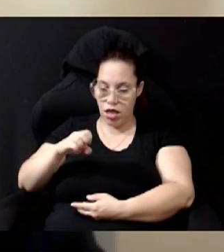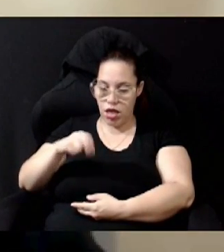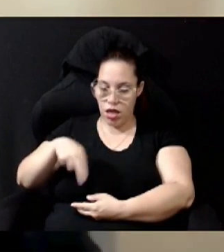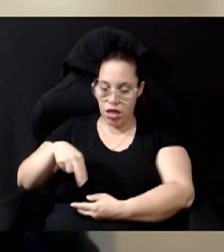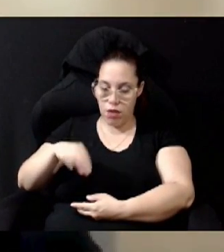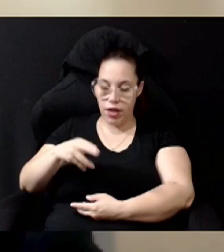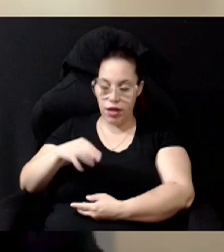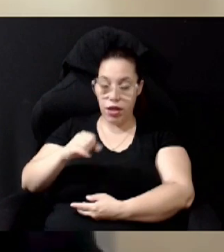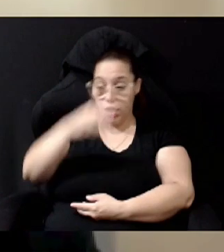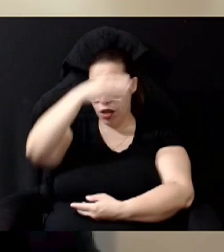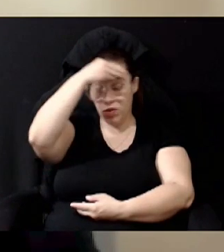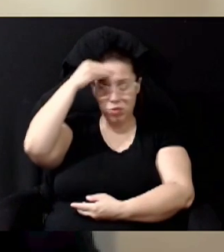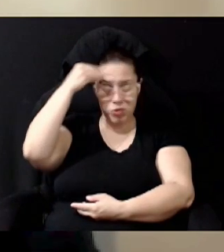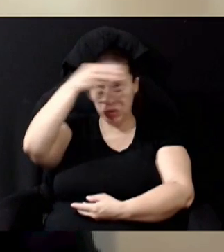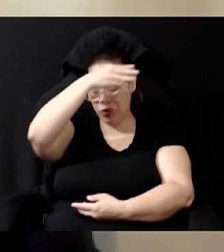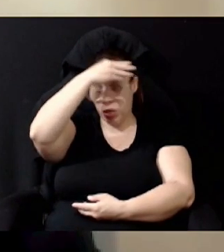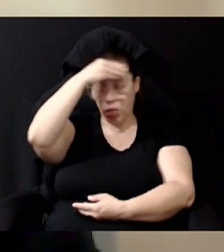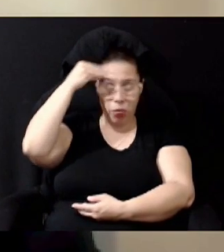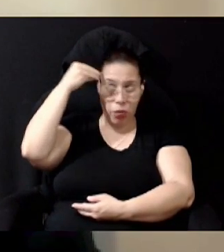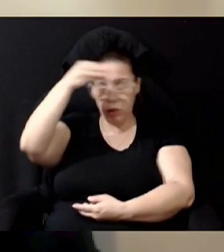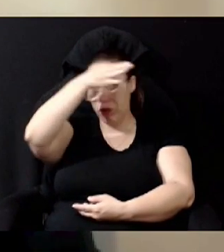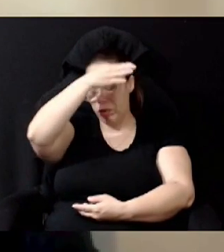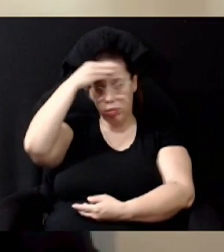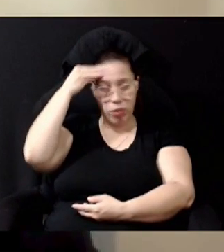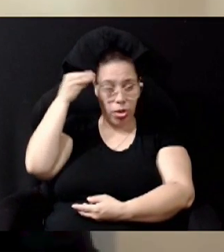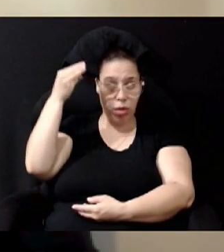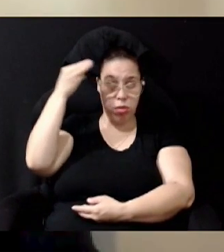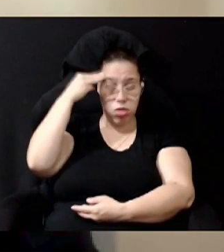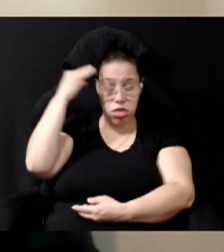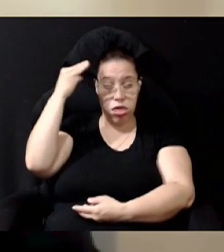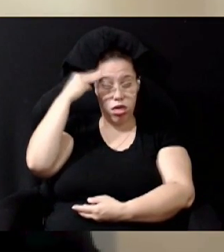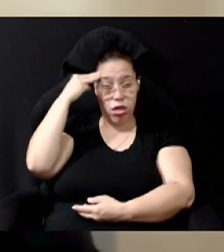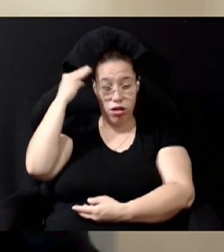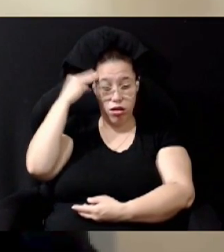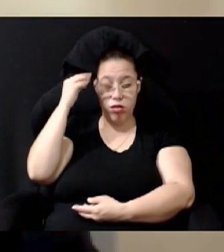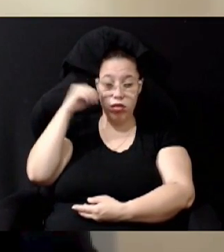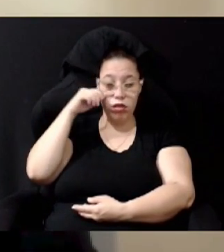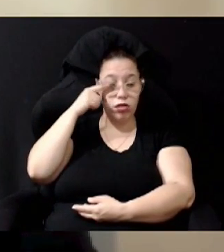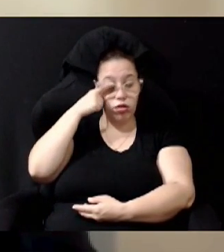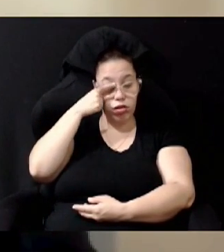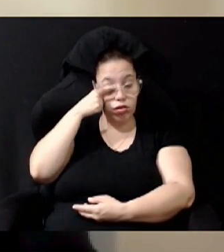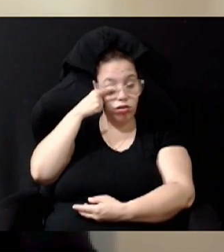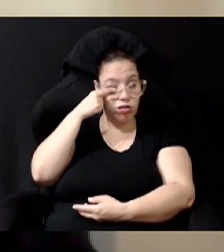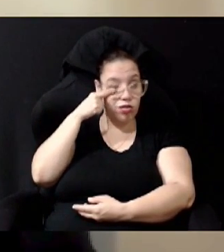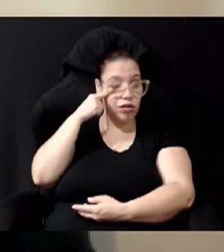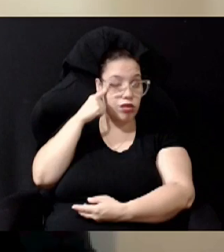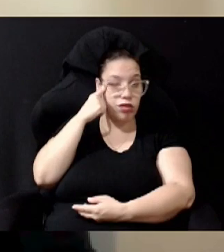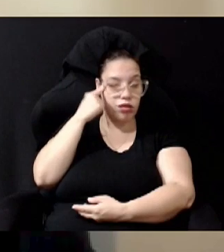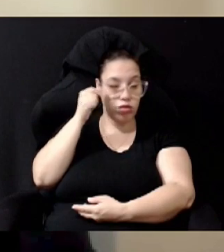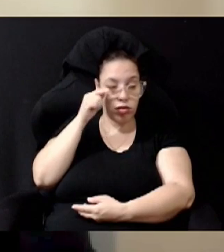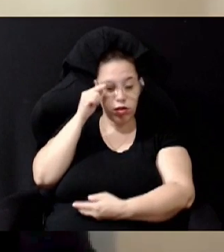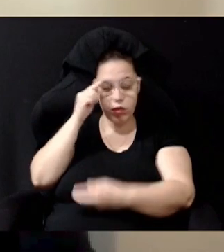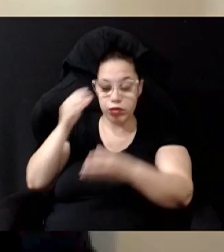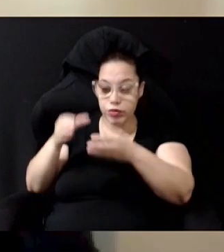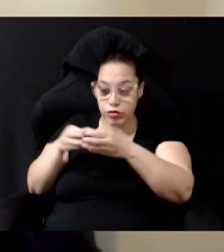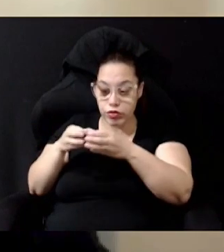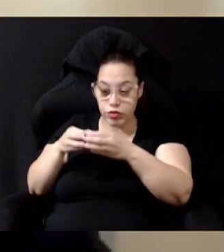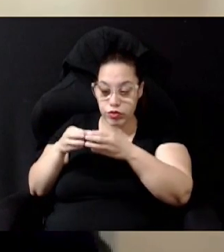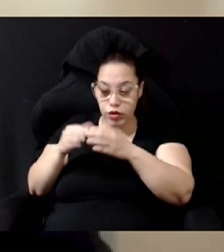O Parkinson, sim. Existe um certo grupo de pessoas que desenvolvem Parkinson